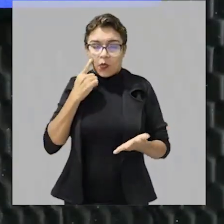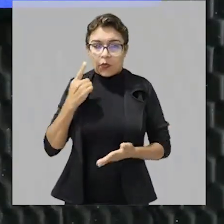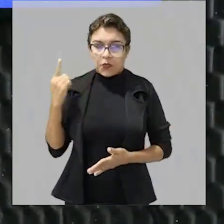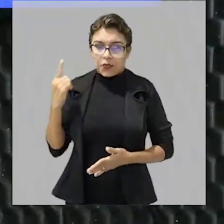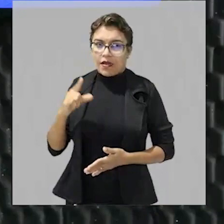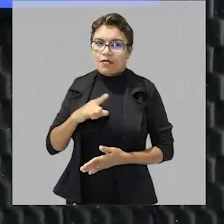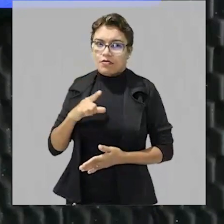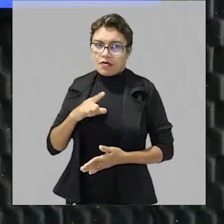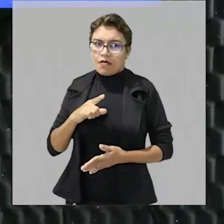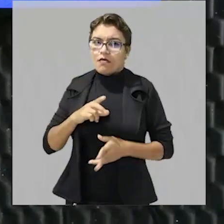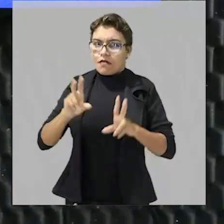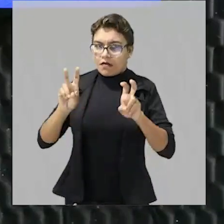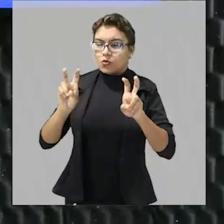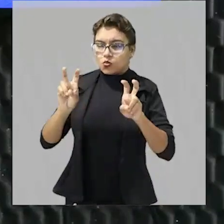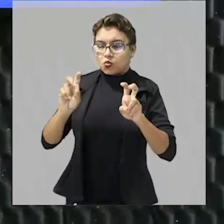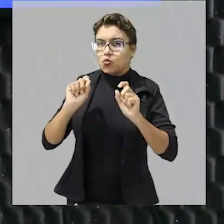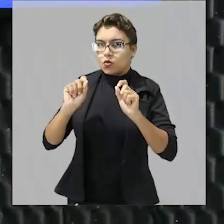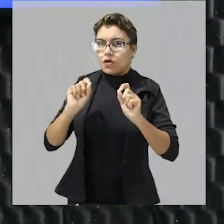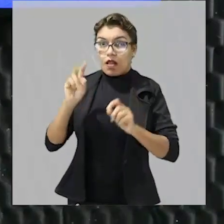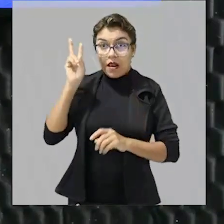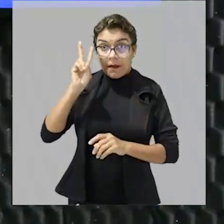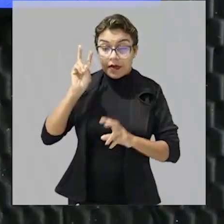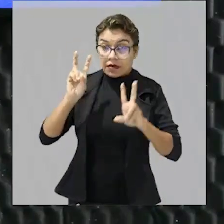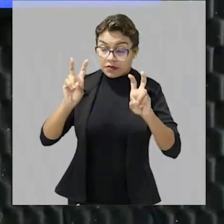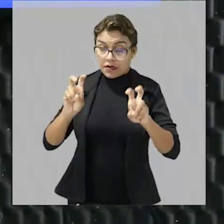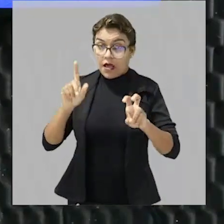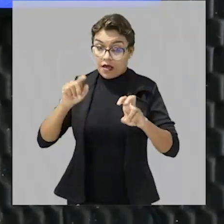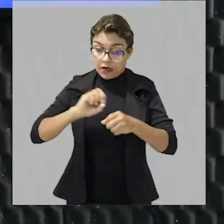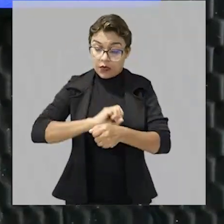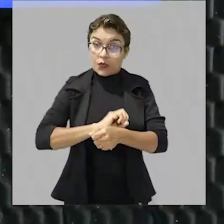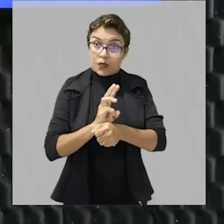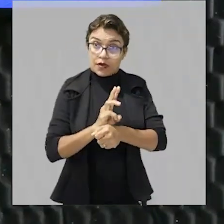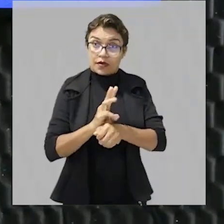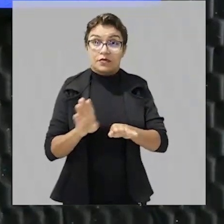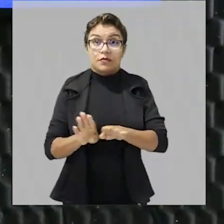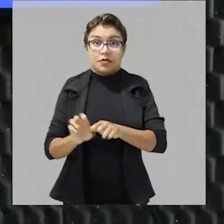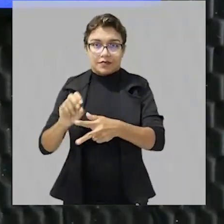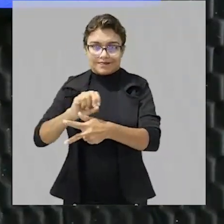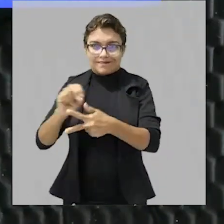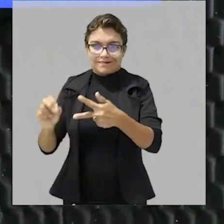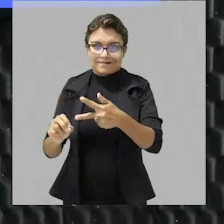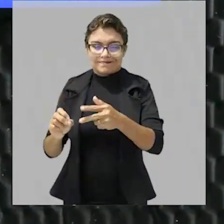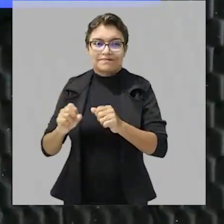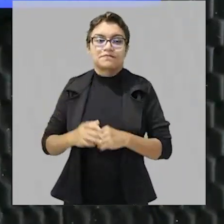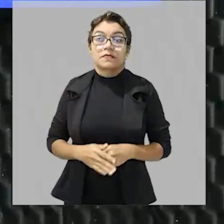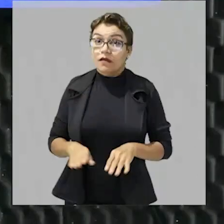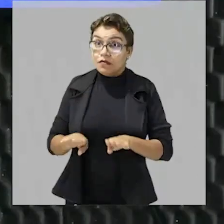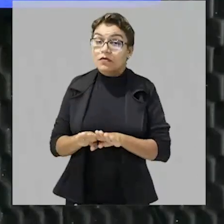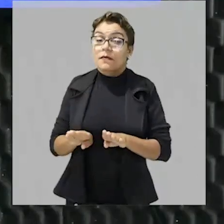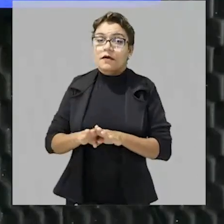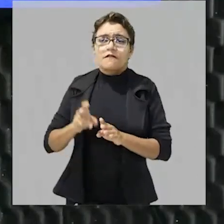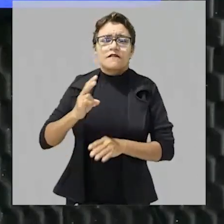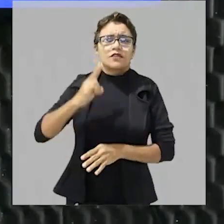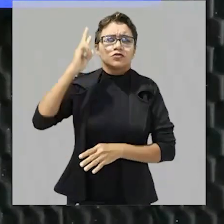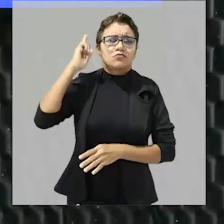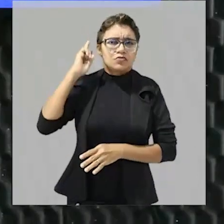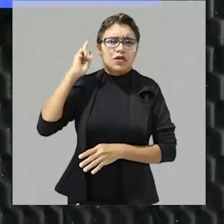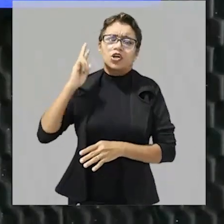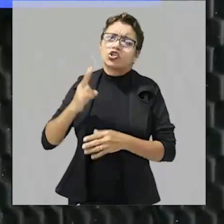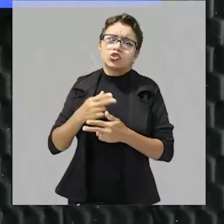que vão se enquadrar na palavra doença, como gripe, resfriado, fulano